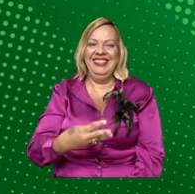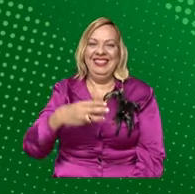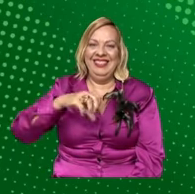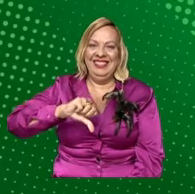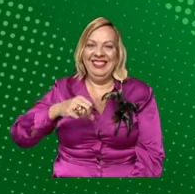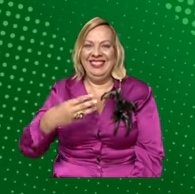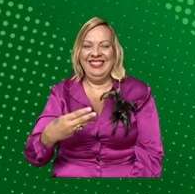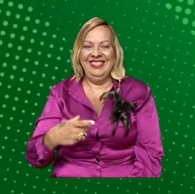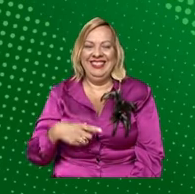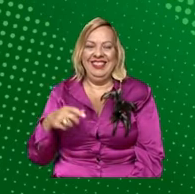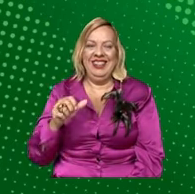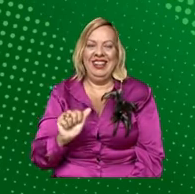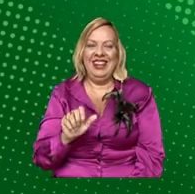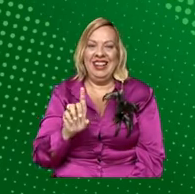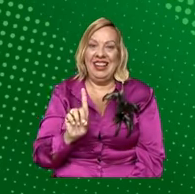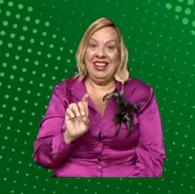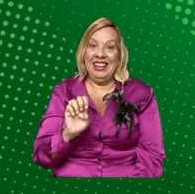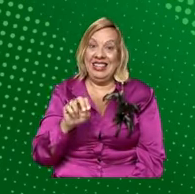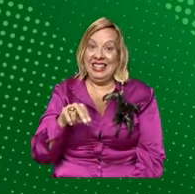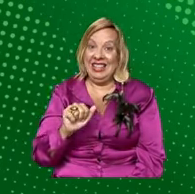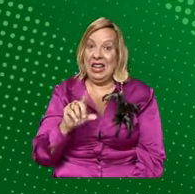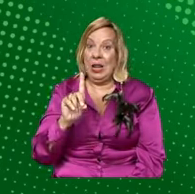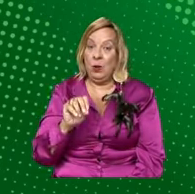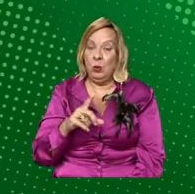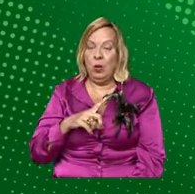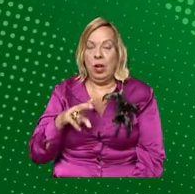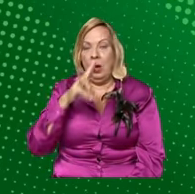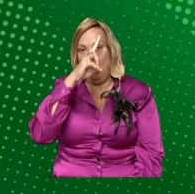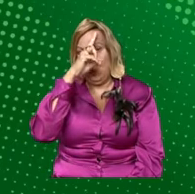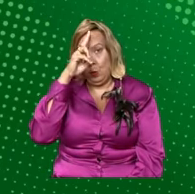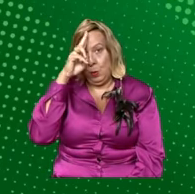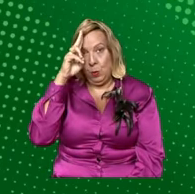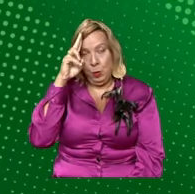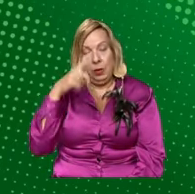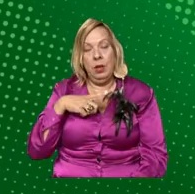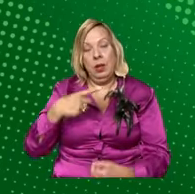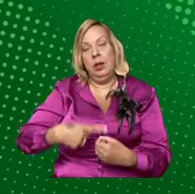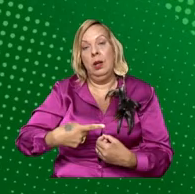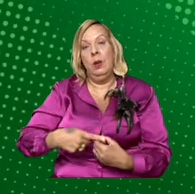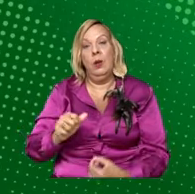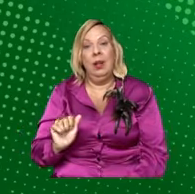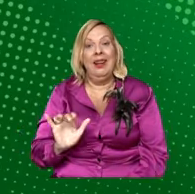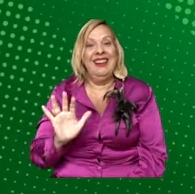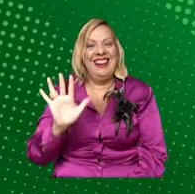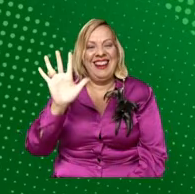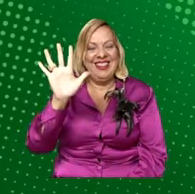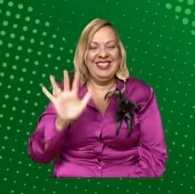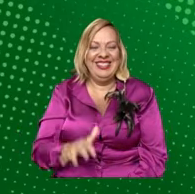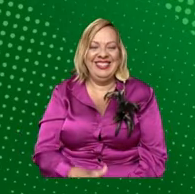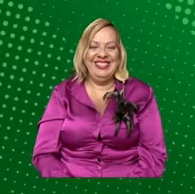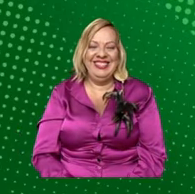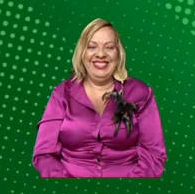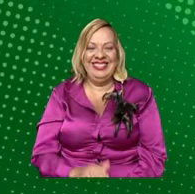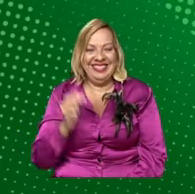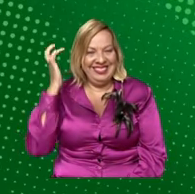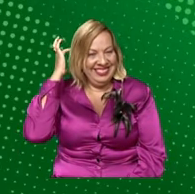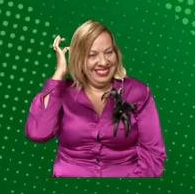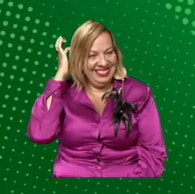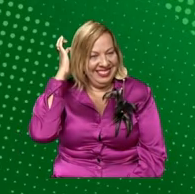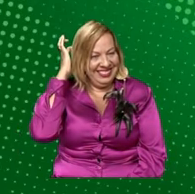1522393, o Adenaldo, ele que botou ali Uber, Adenaldo Uber. Lagarto é a cidade, o município. Quem foi o pé Olha quente? Ele. Quem